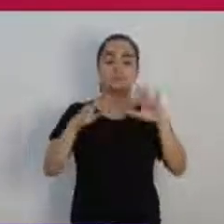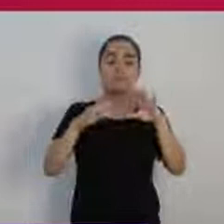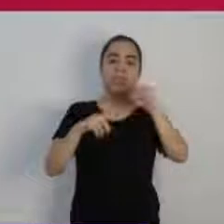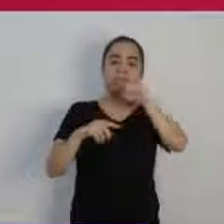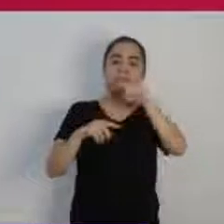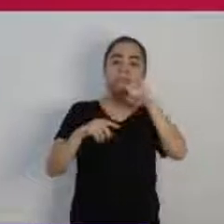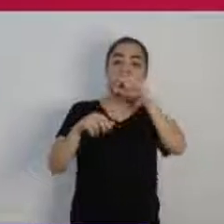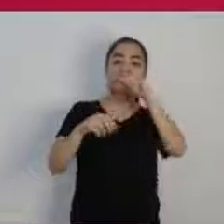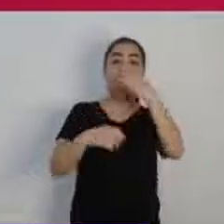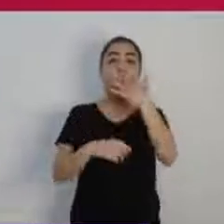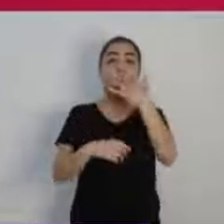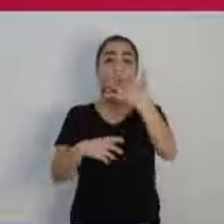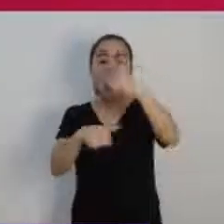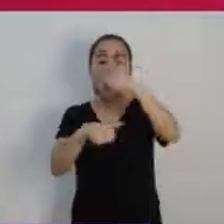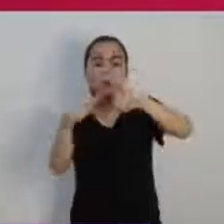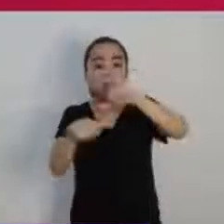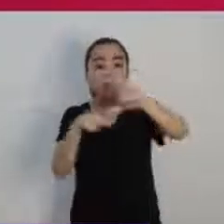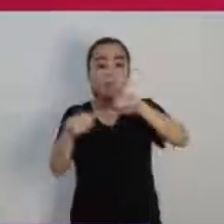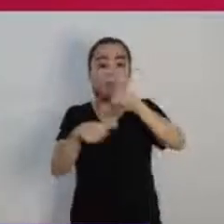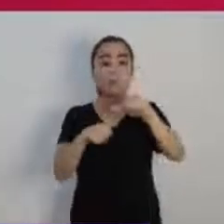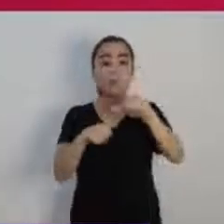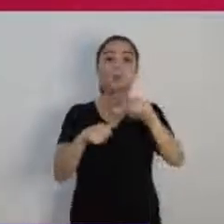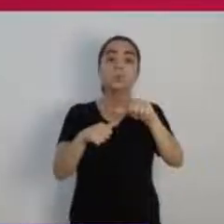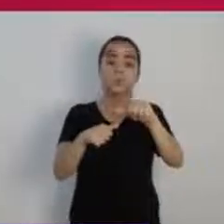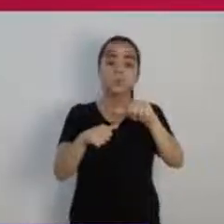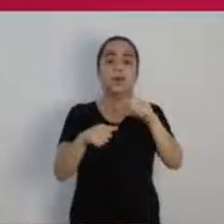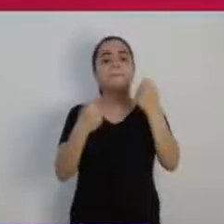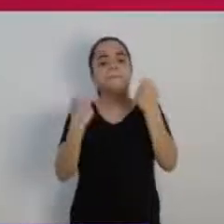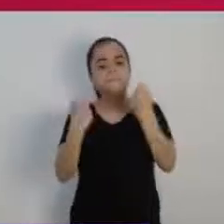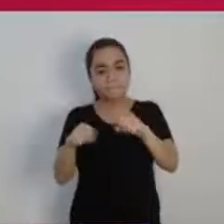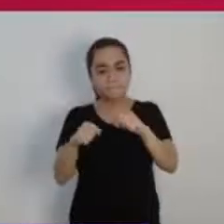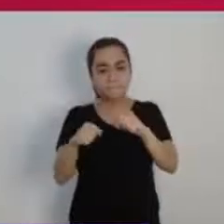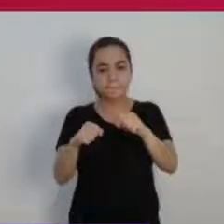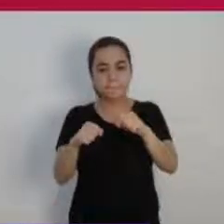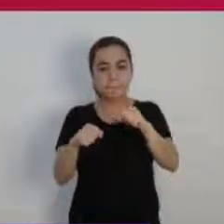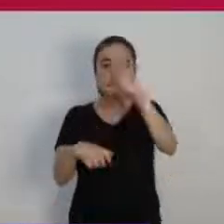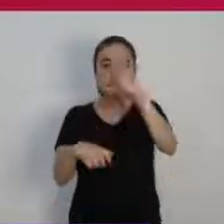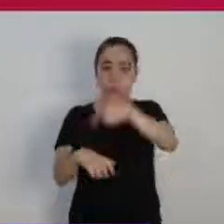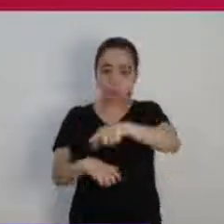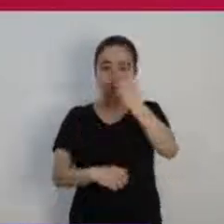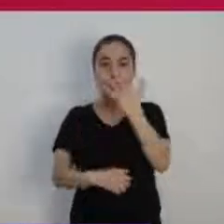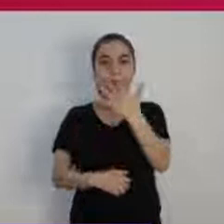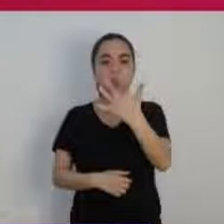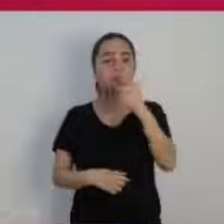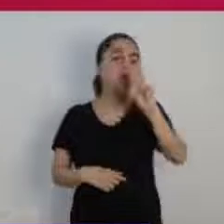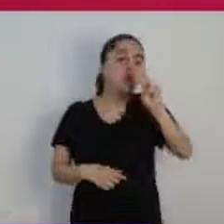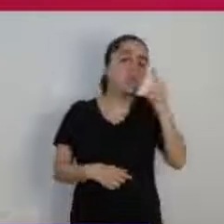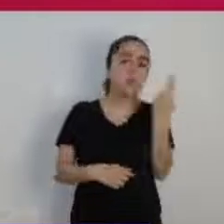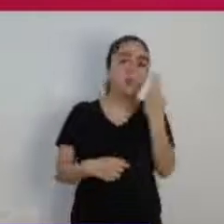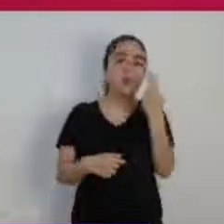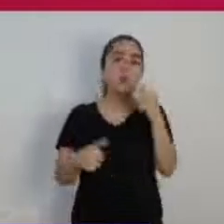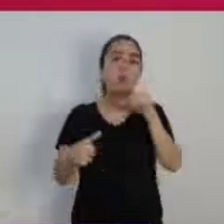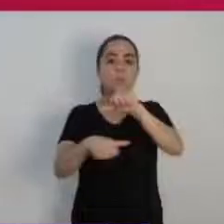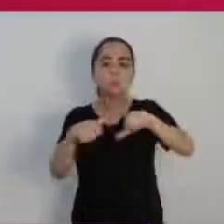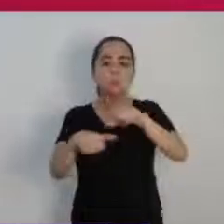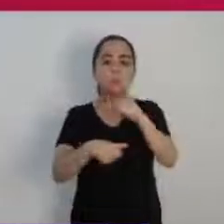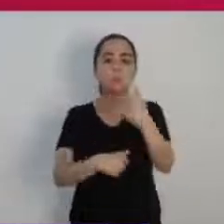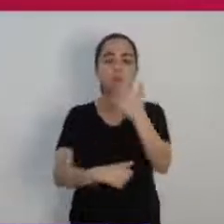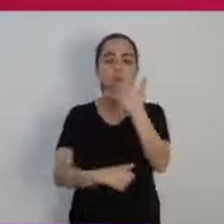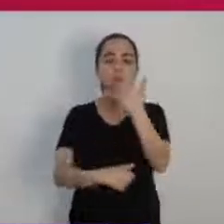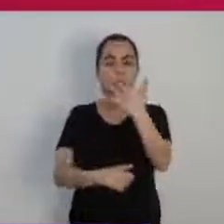cor. A gente pode definir a cor ou deixar ele mudando de cor. Dá para